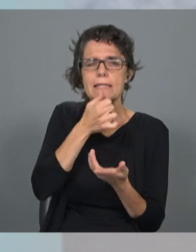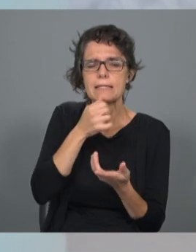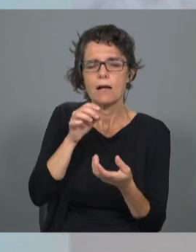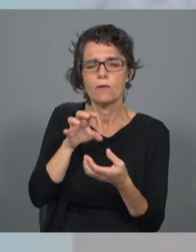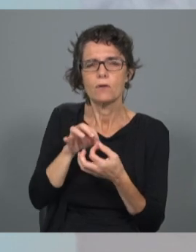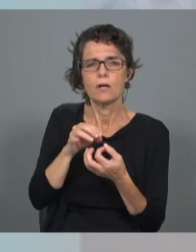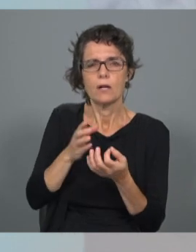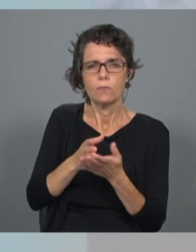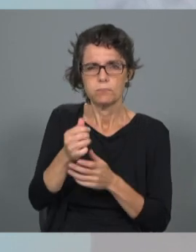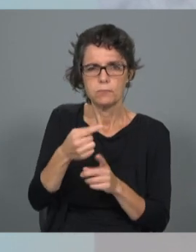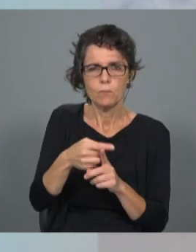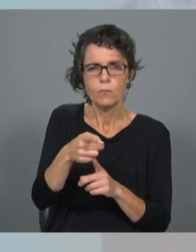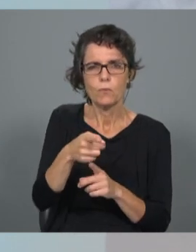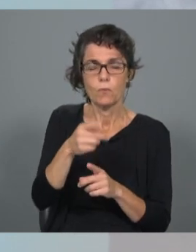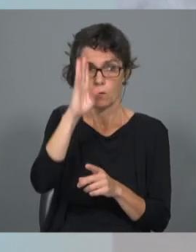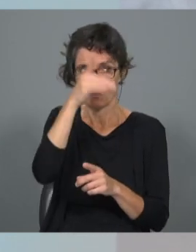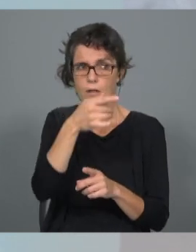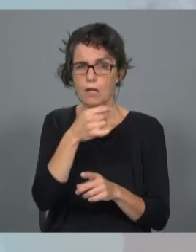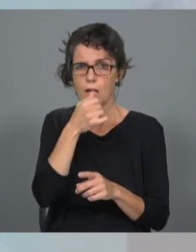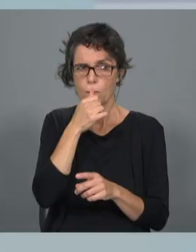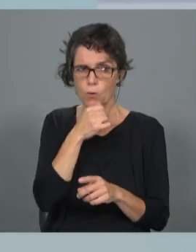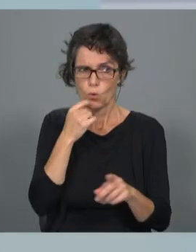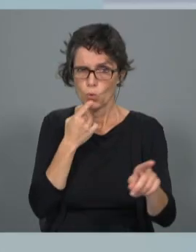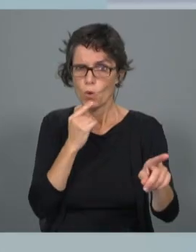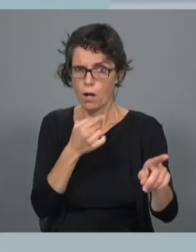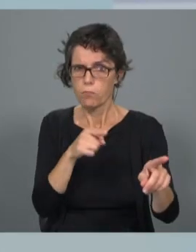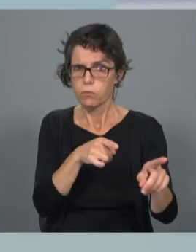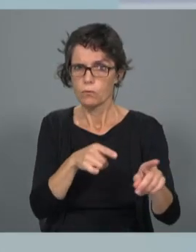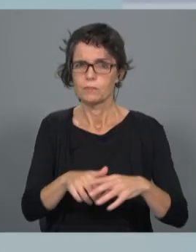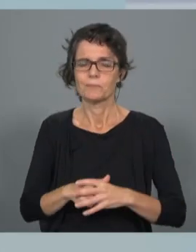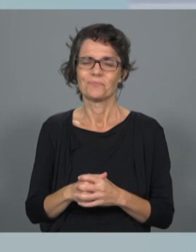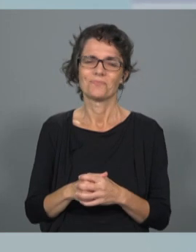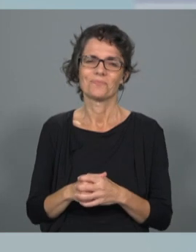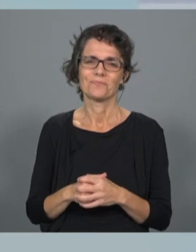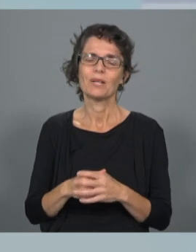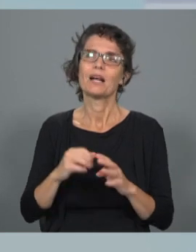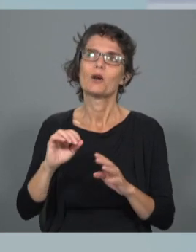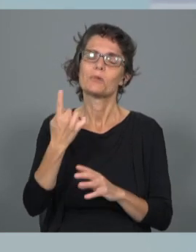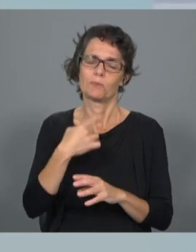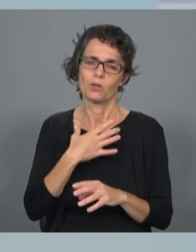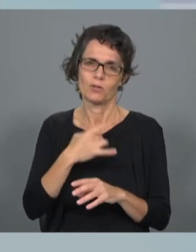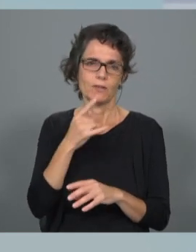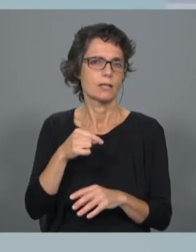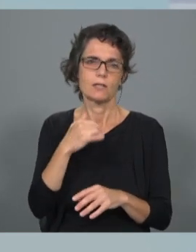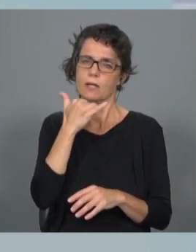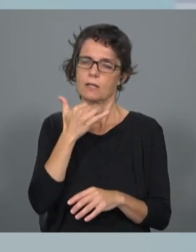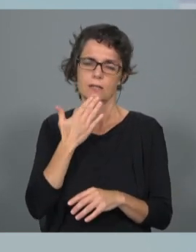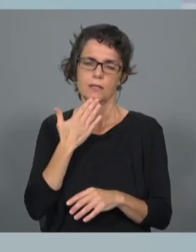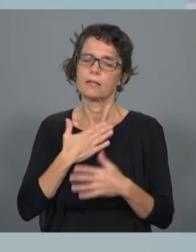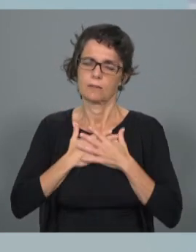onde se depara diariamente com o sofrimento? Bom, antes de mais, eu quero dizer que me sinto muito feliz, né,